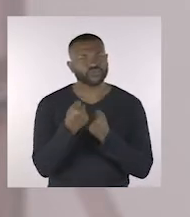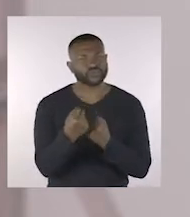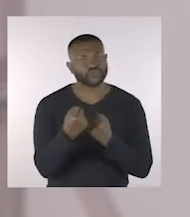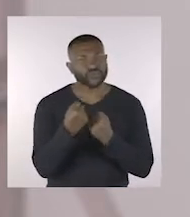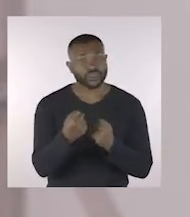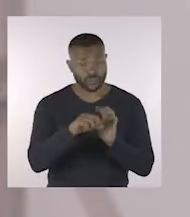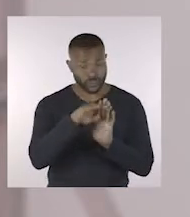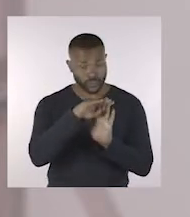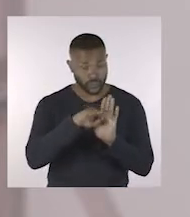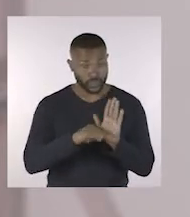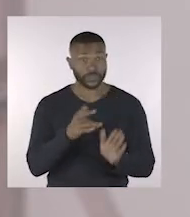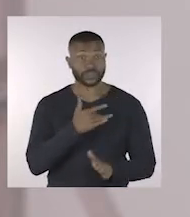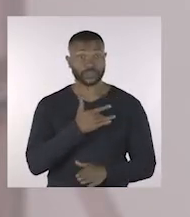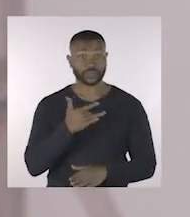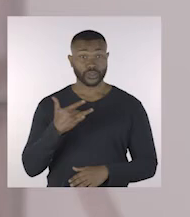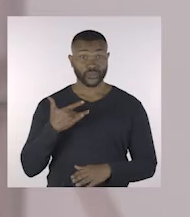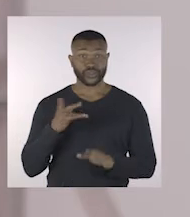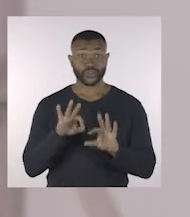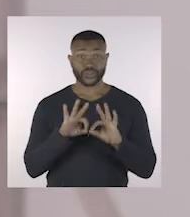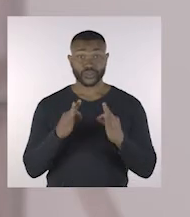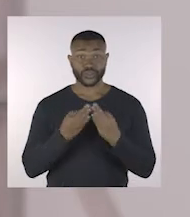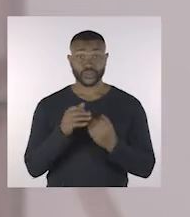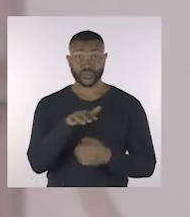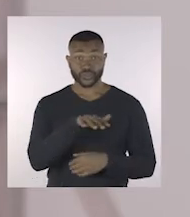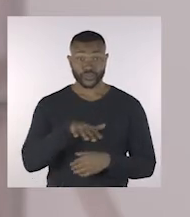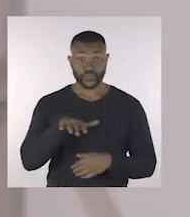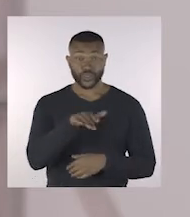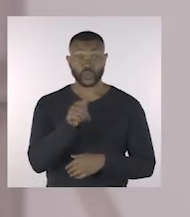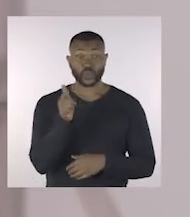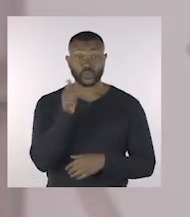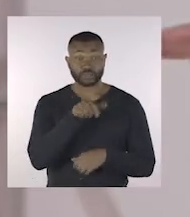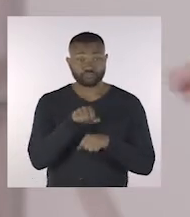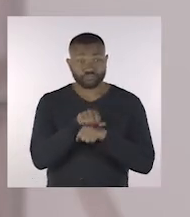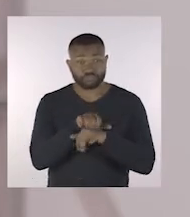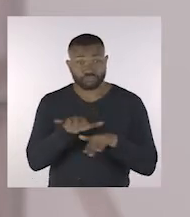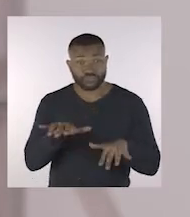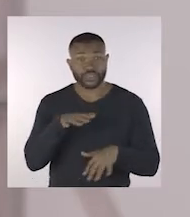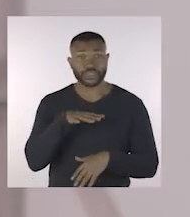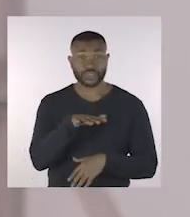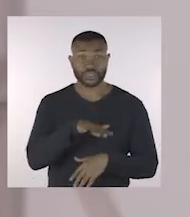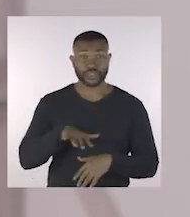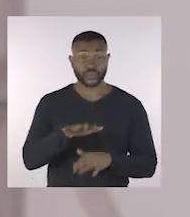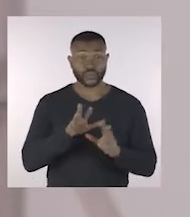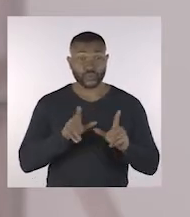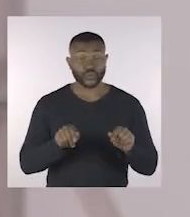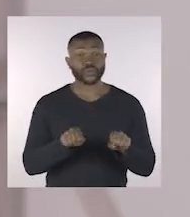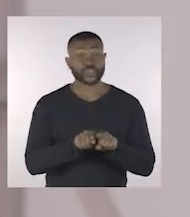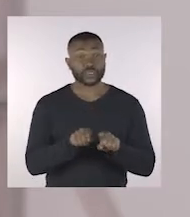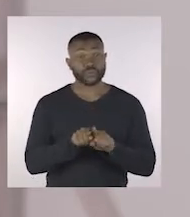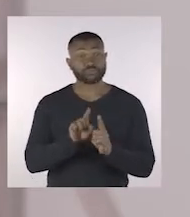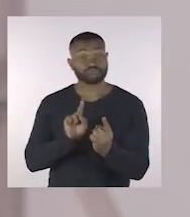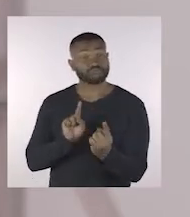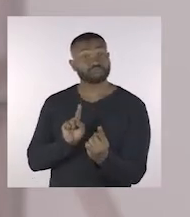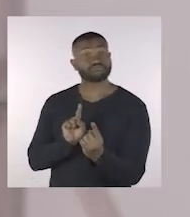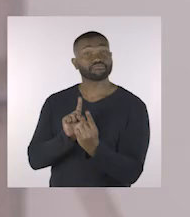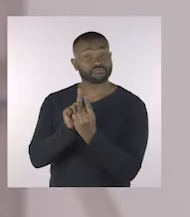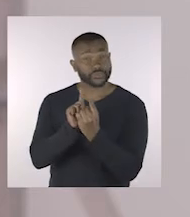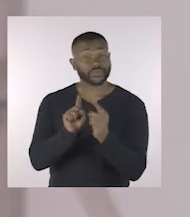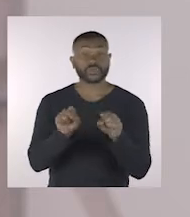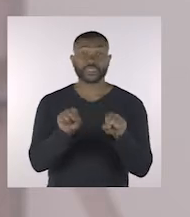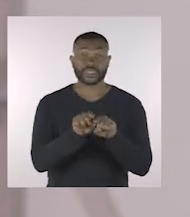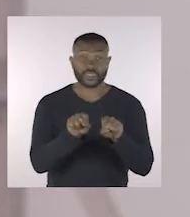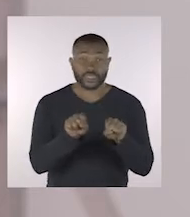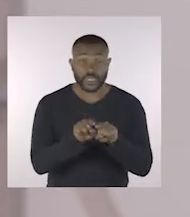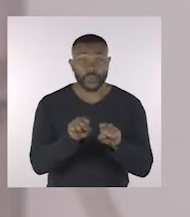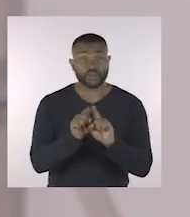reforçar fazer o programa de saúde da família atingir a cidade como um todo na reforço o